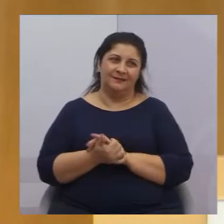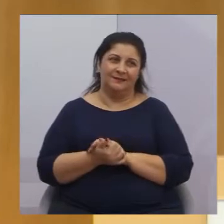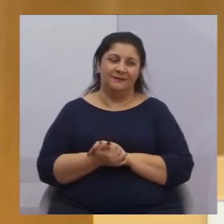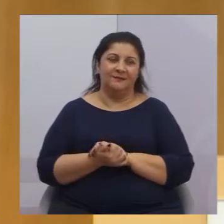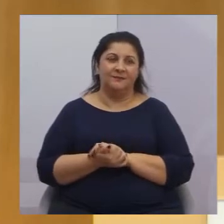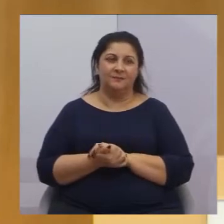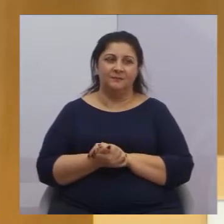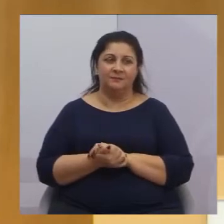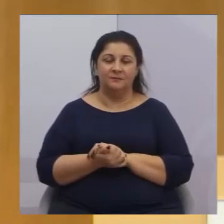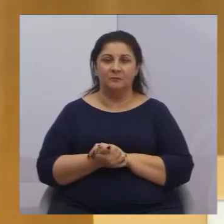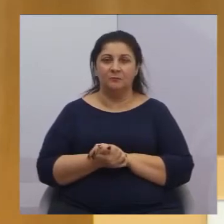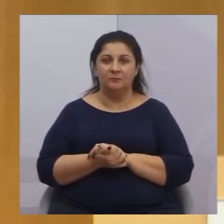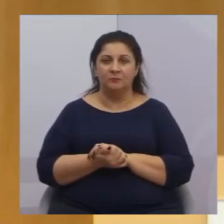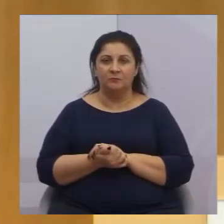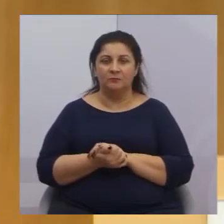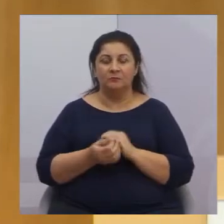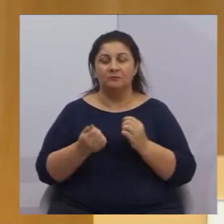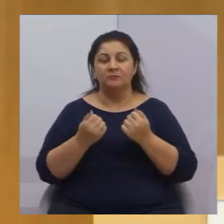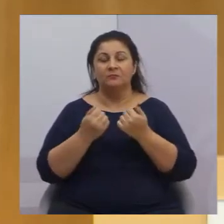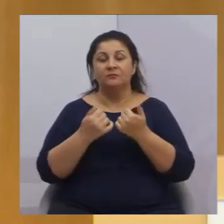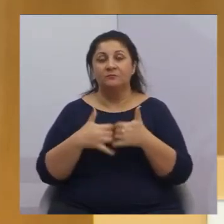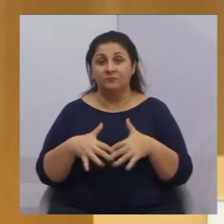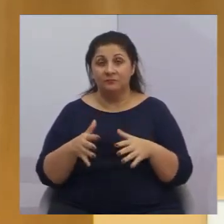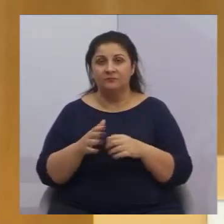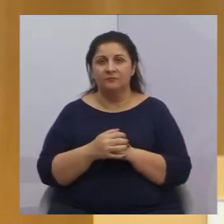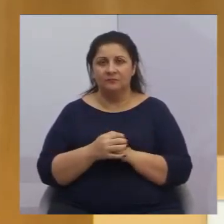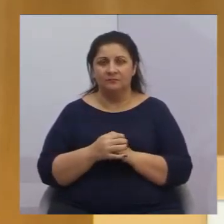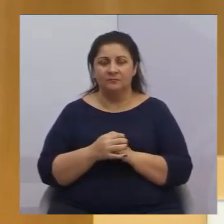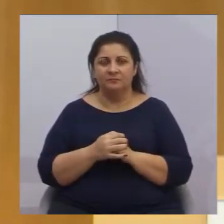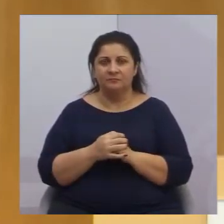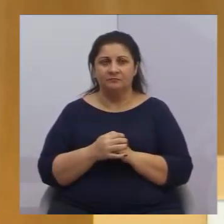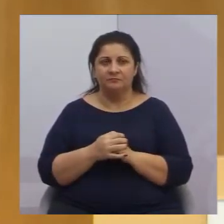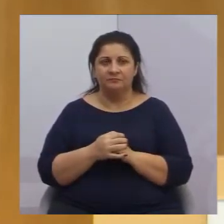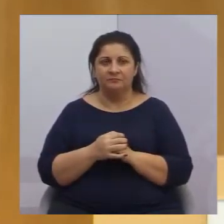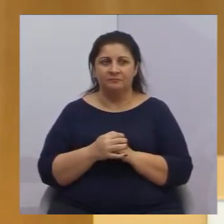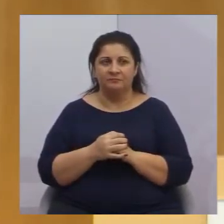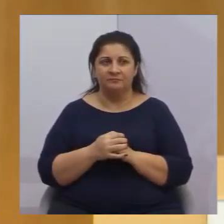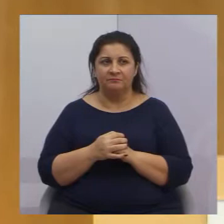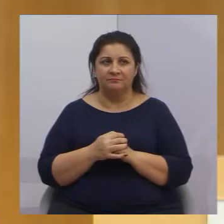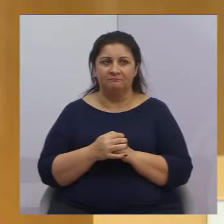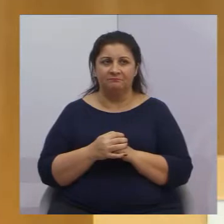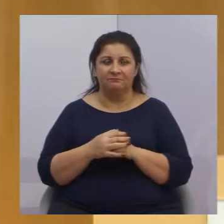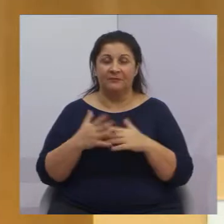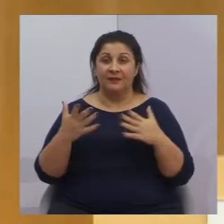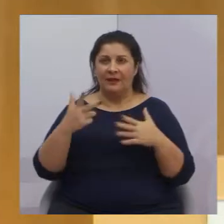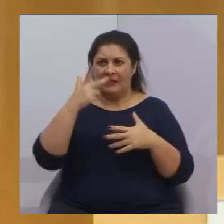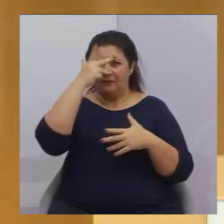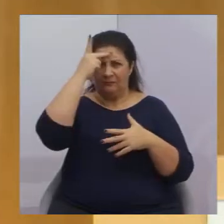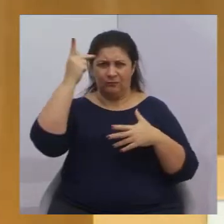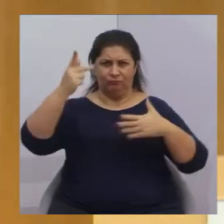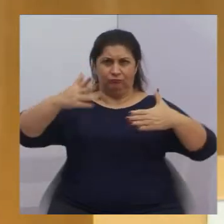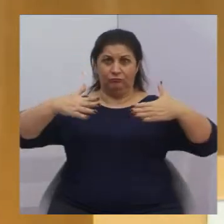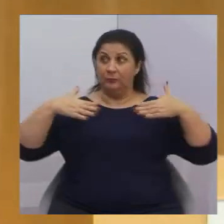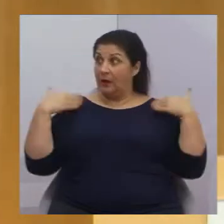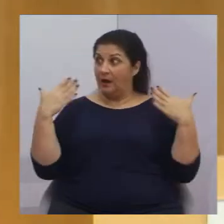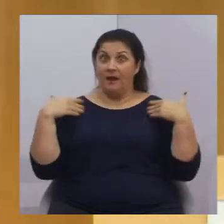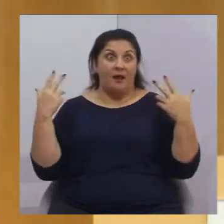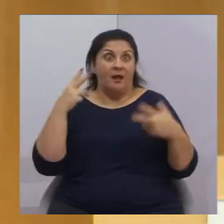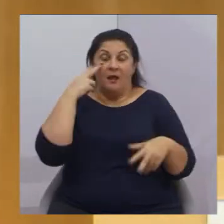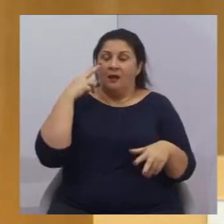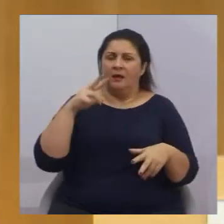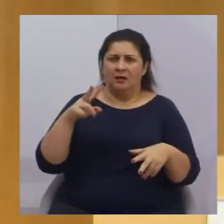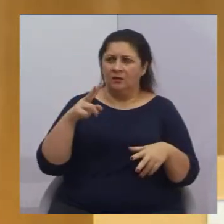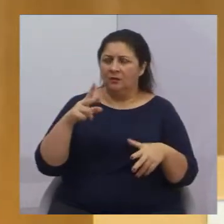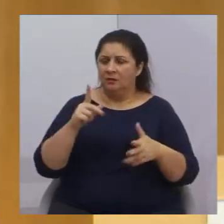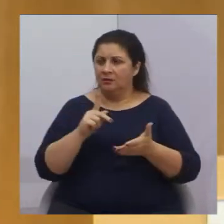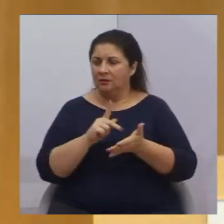né? Então, aí voltando nesse cenário, depois que esses entusiastas acabam olhando para a realidade,